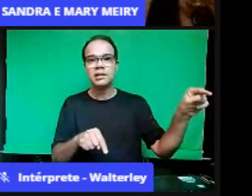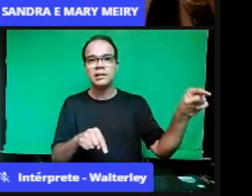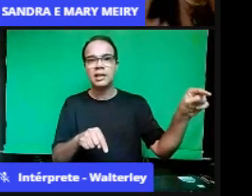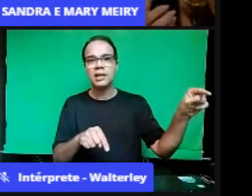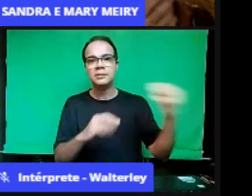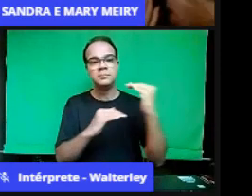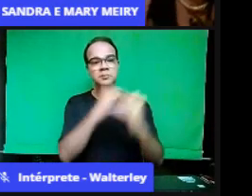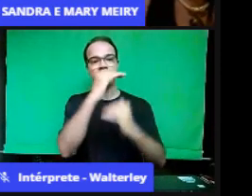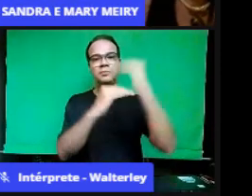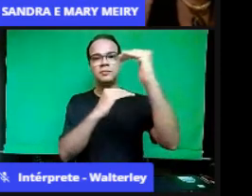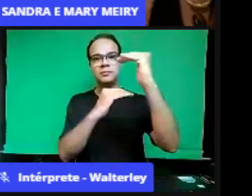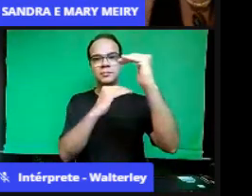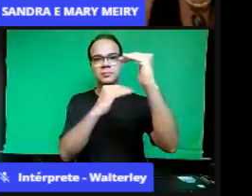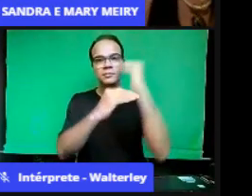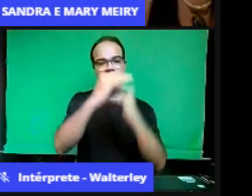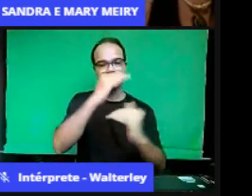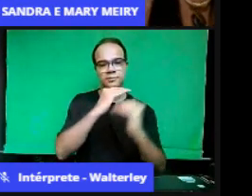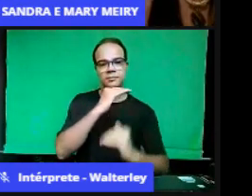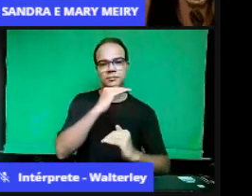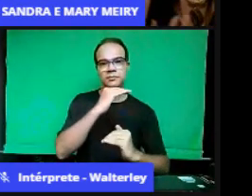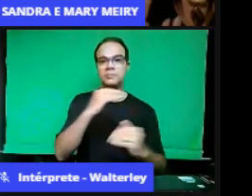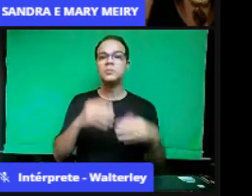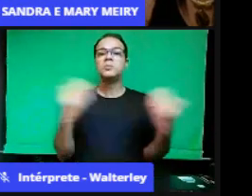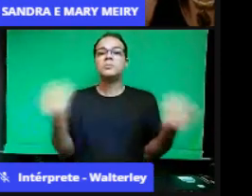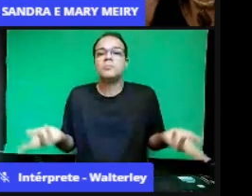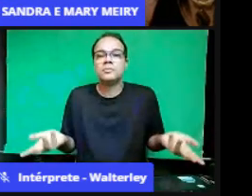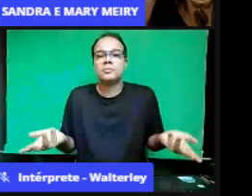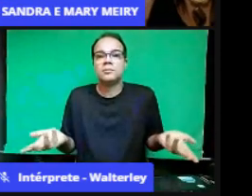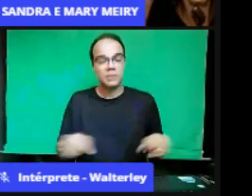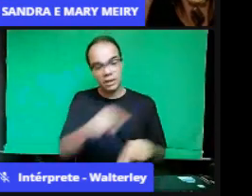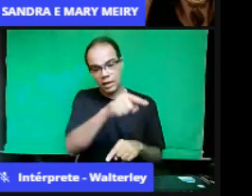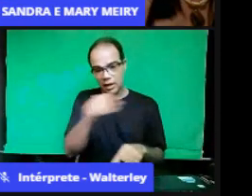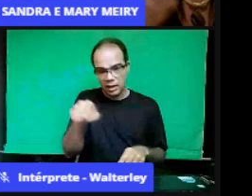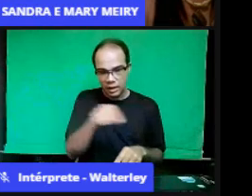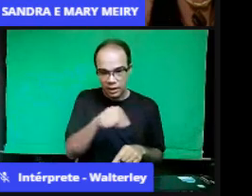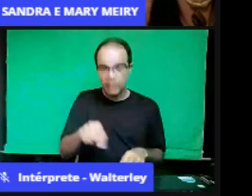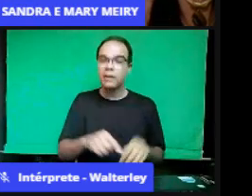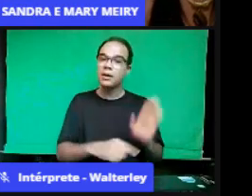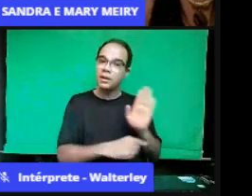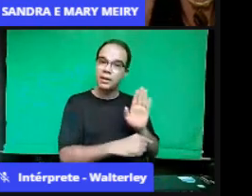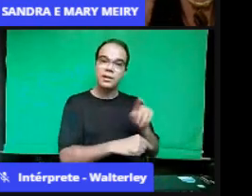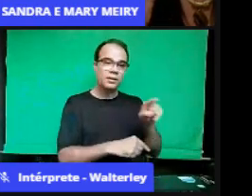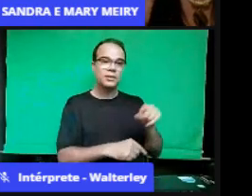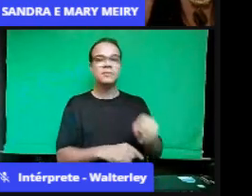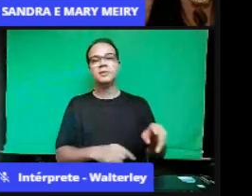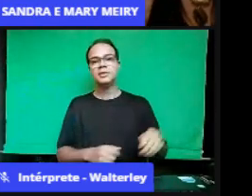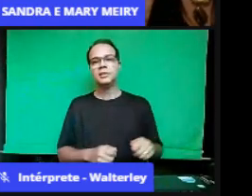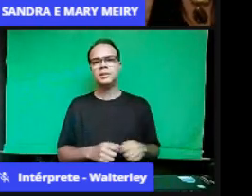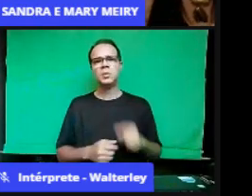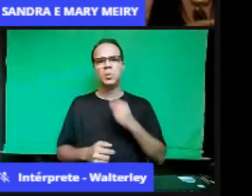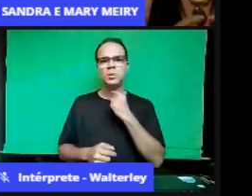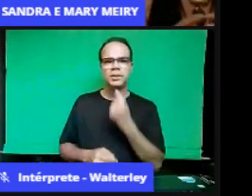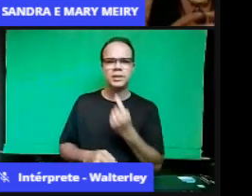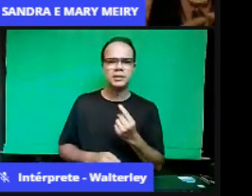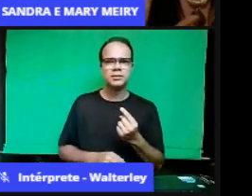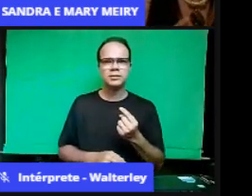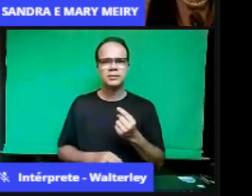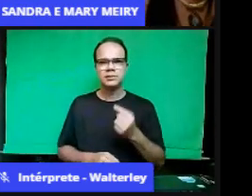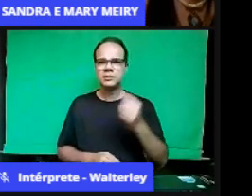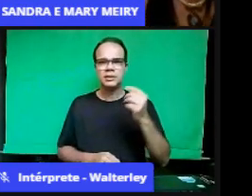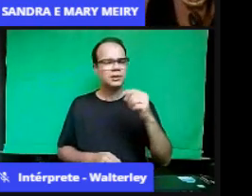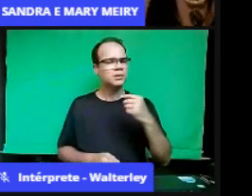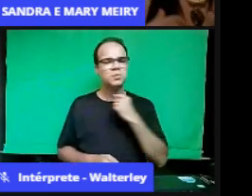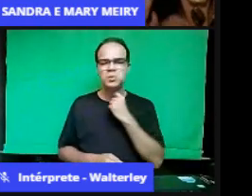para o aluno. Então, é ele que vai mostrar o que foi eficaz, o que não foi eficaz. Então,